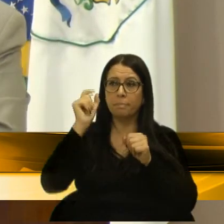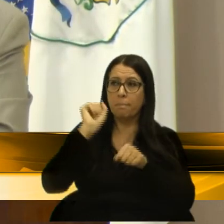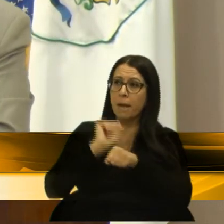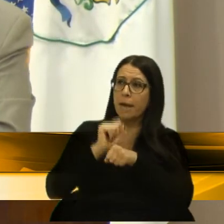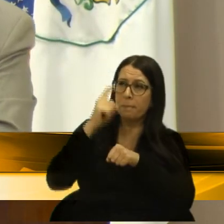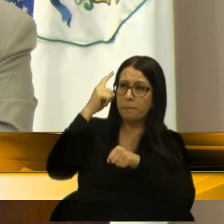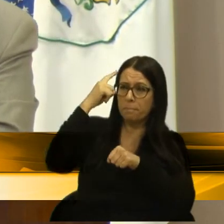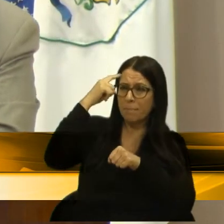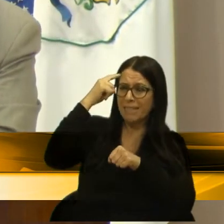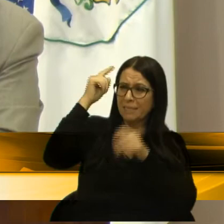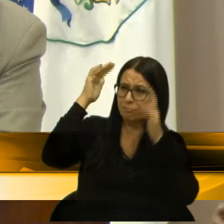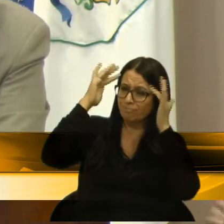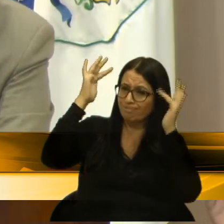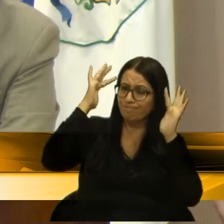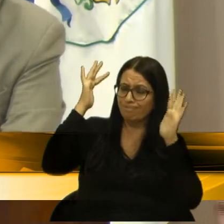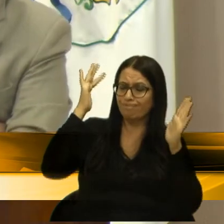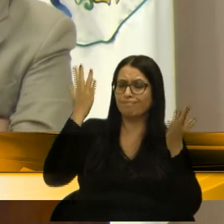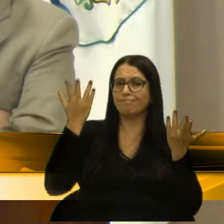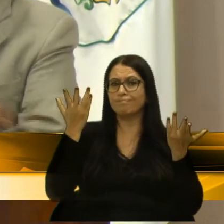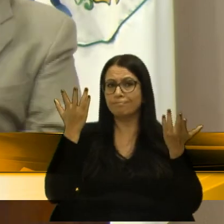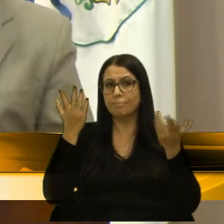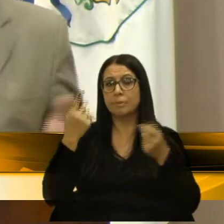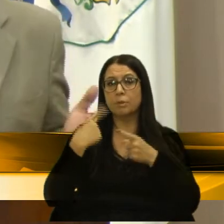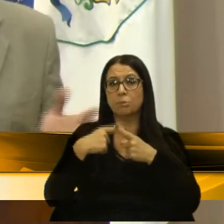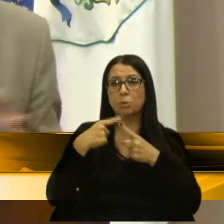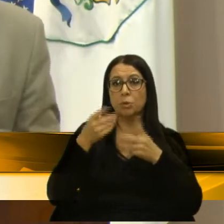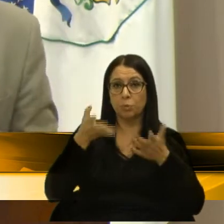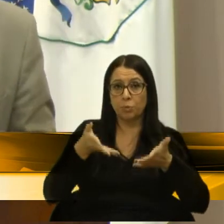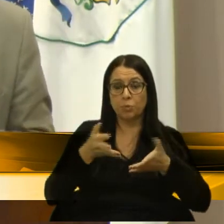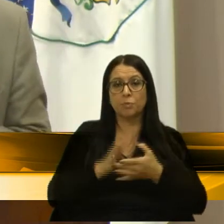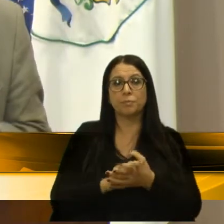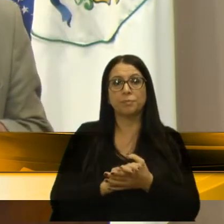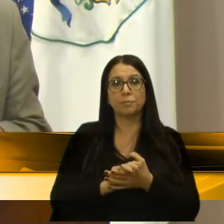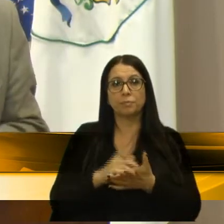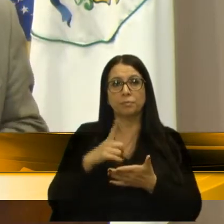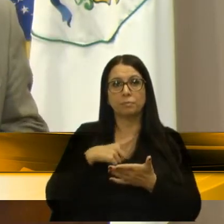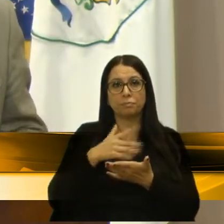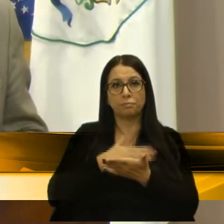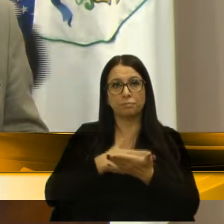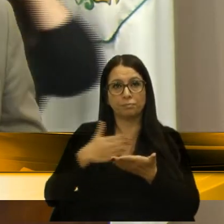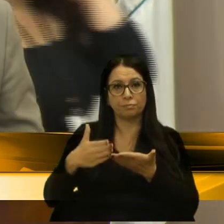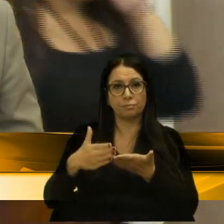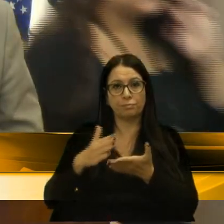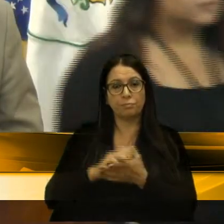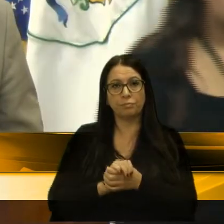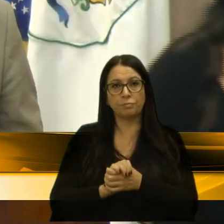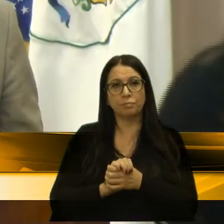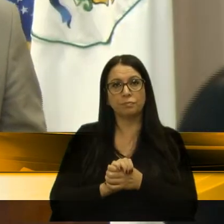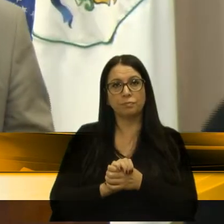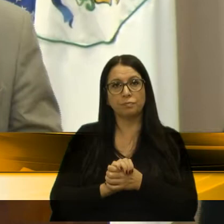reflexão bem profunda, porque hoje estamos iniciando